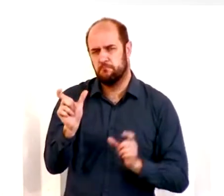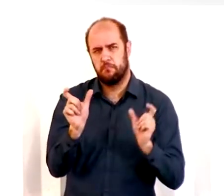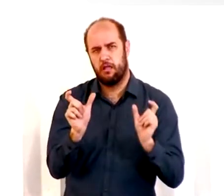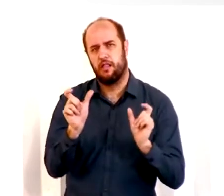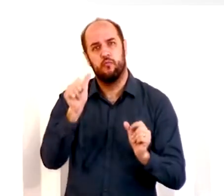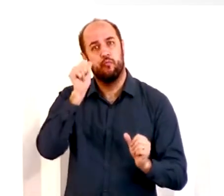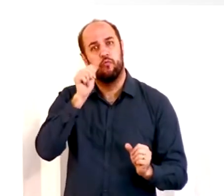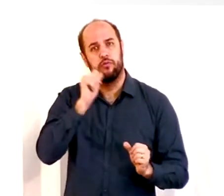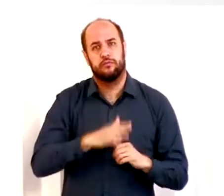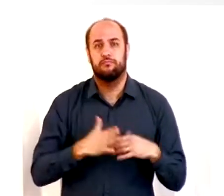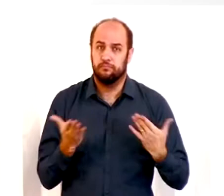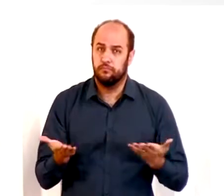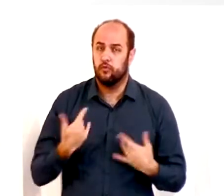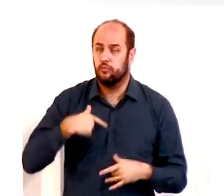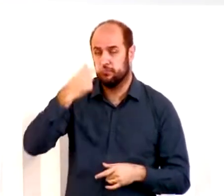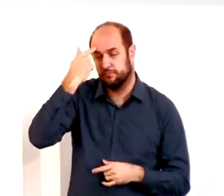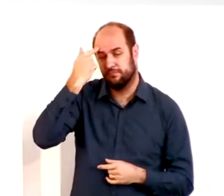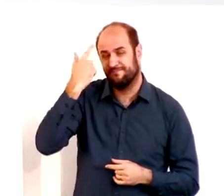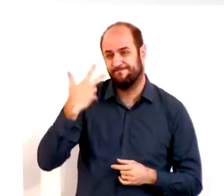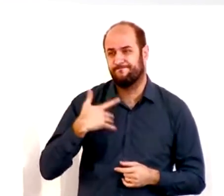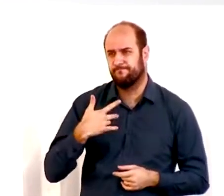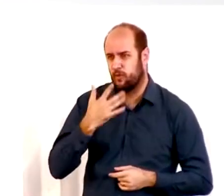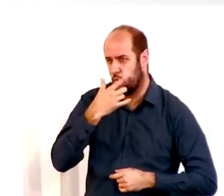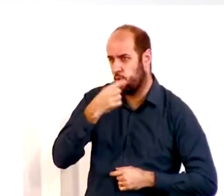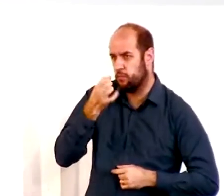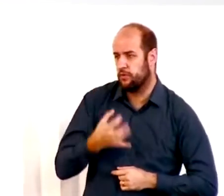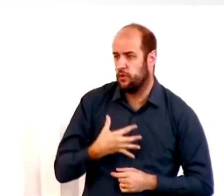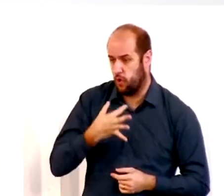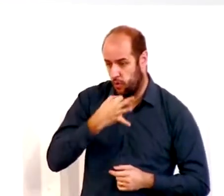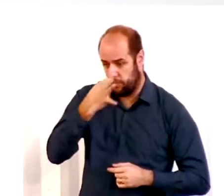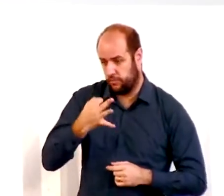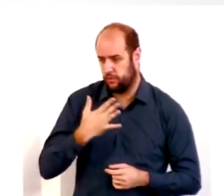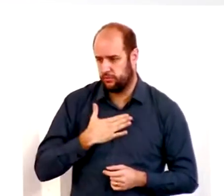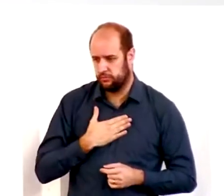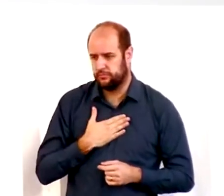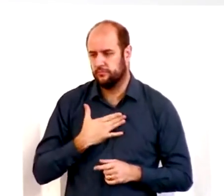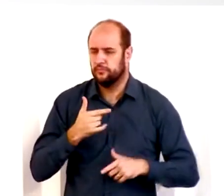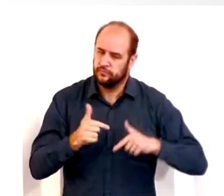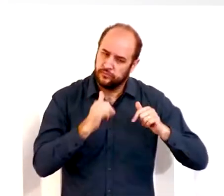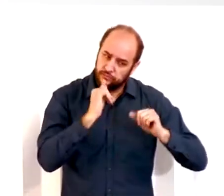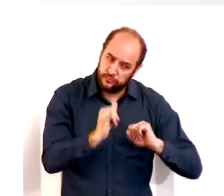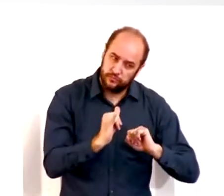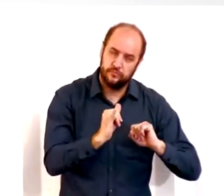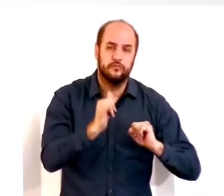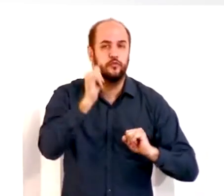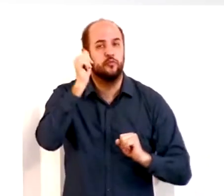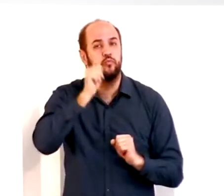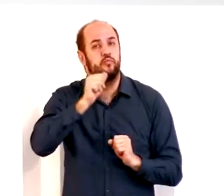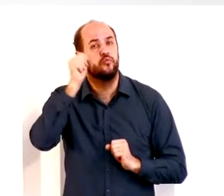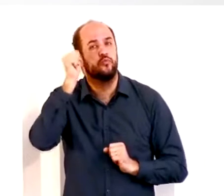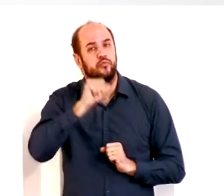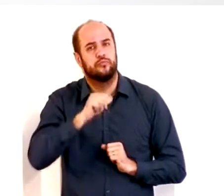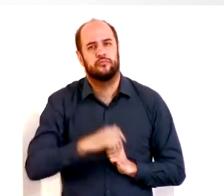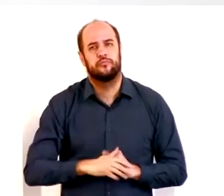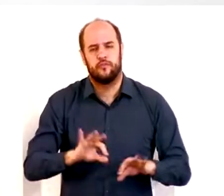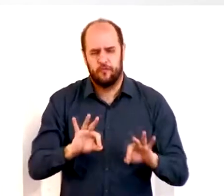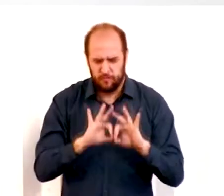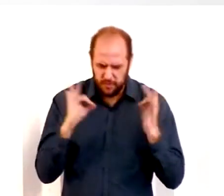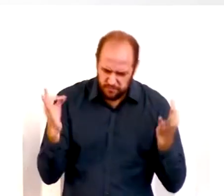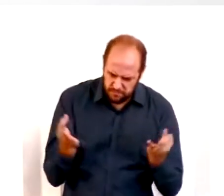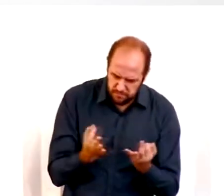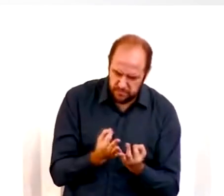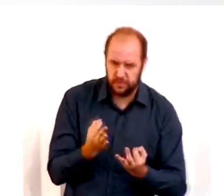pela força do termo, dos termos de ofício que Paulo está trabalhando aqui, ele está falando da mulher, da